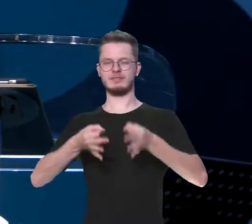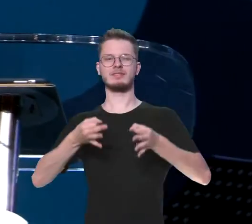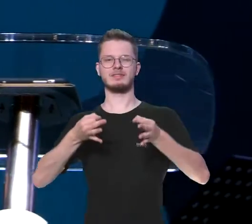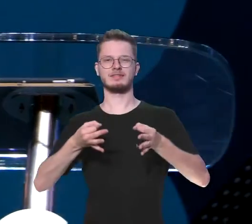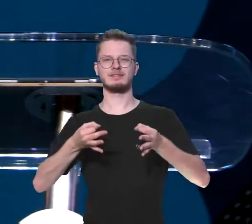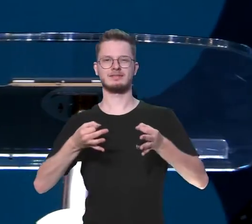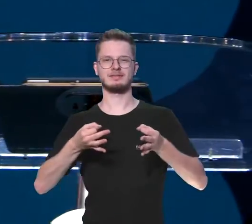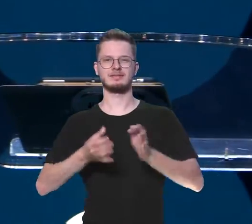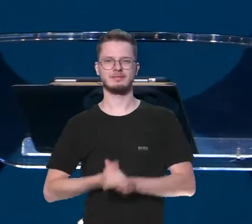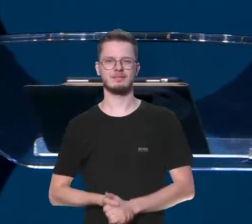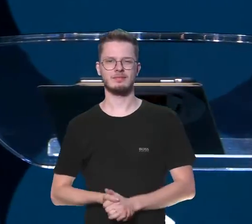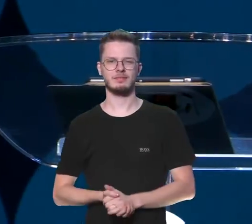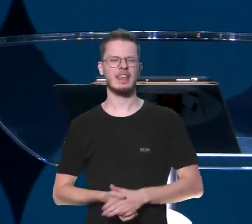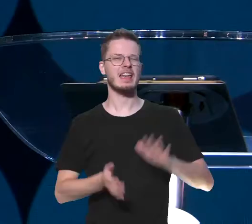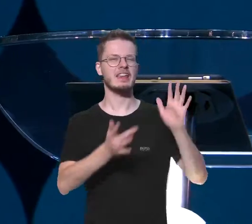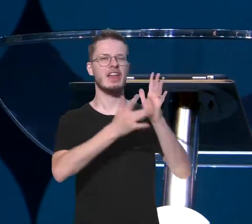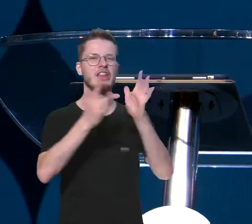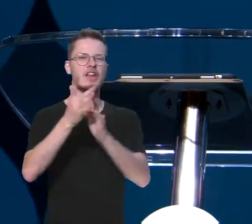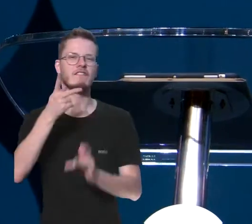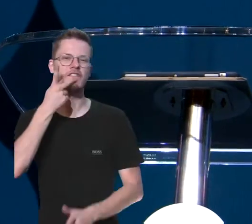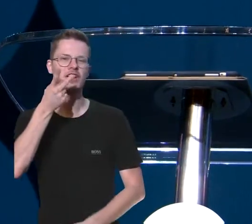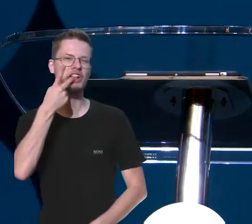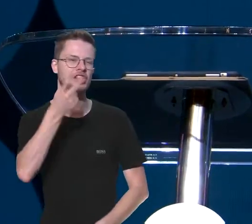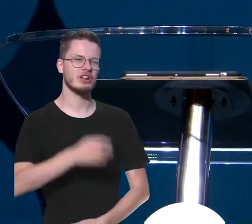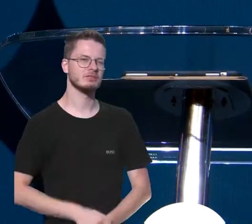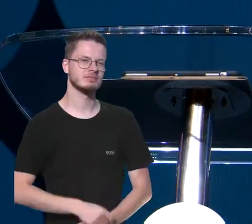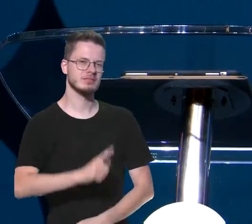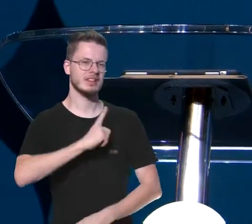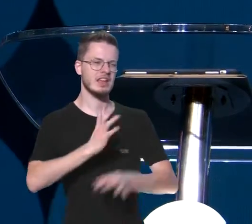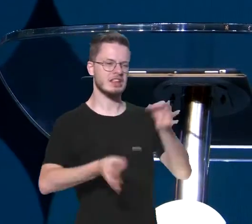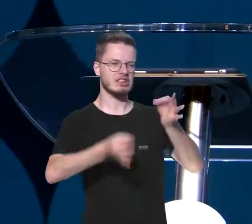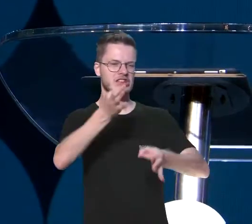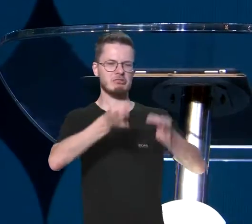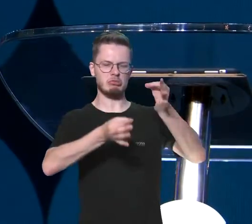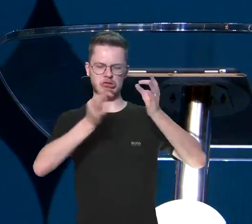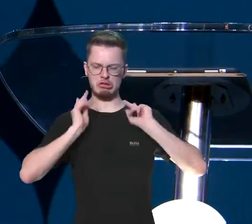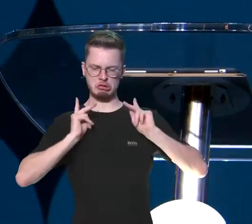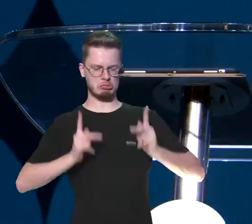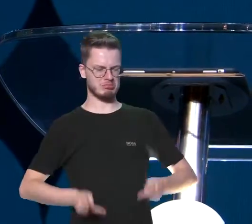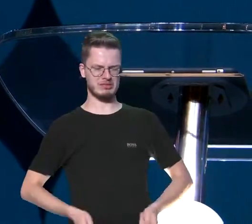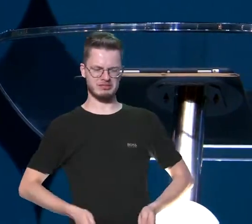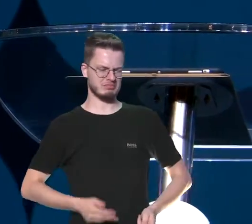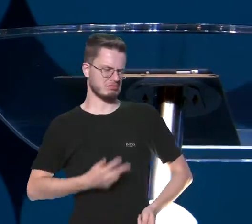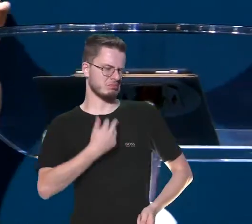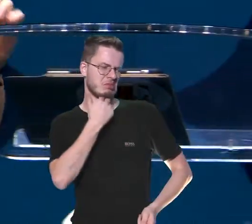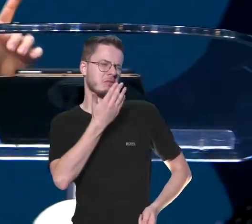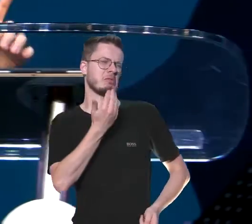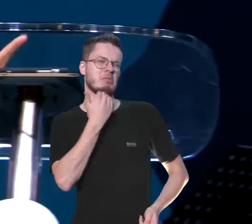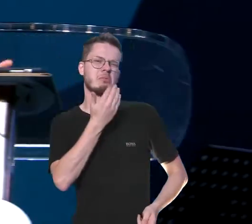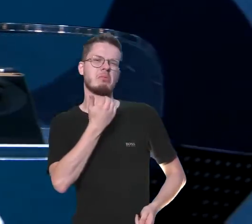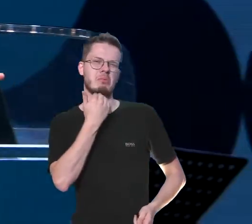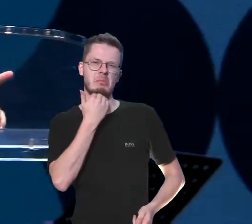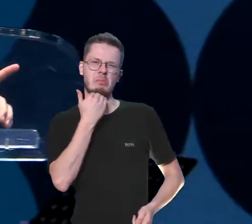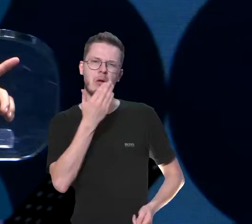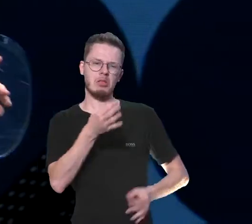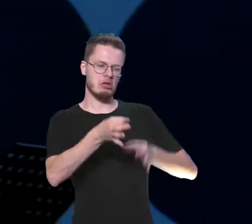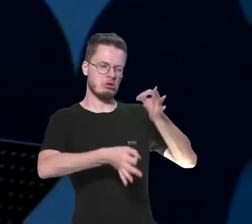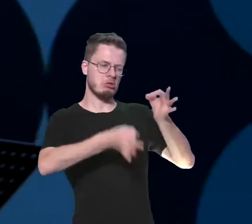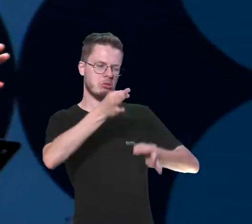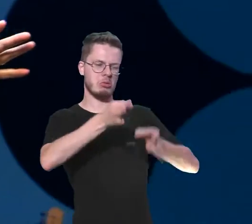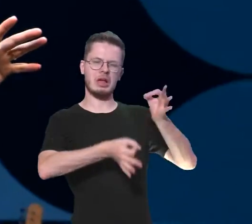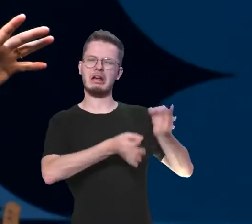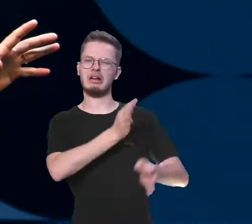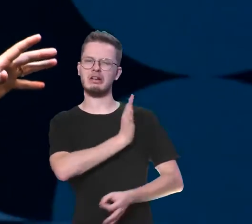existem alguns tribunais humanos que não vão conseguir julgar algumas coisas do coração, mas no tribunal de Deus,